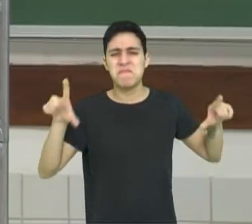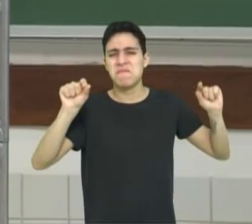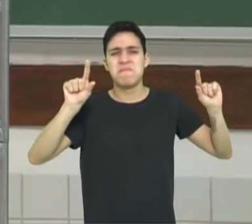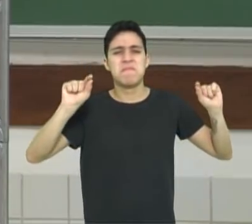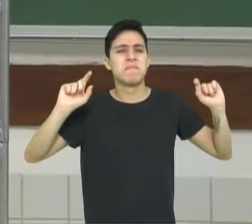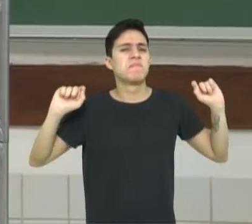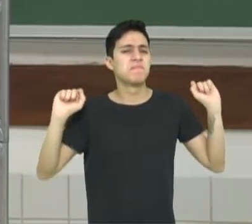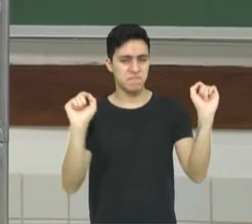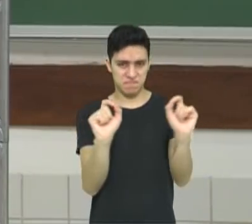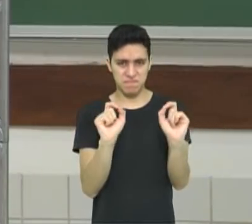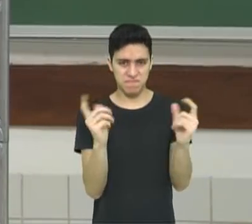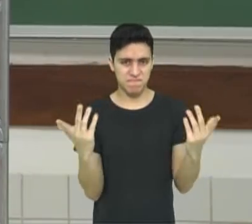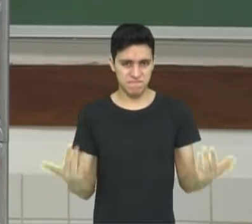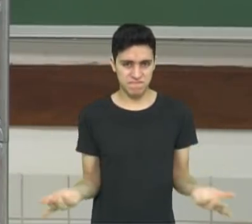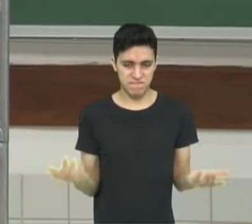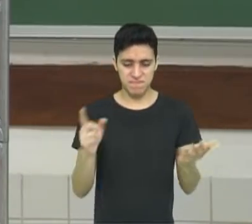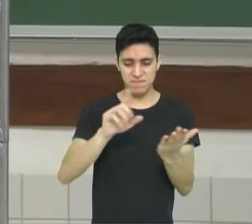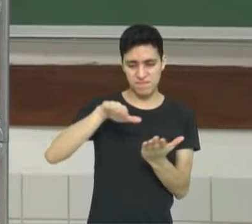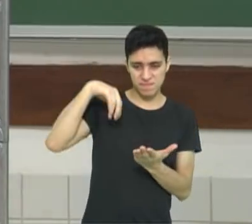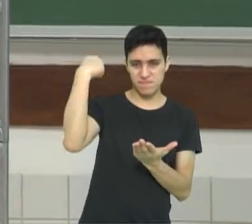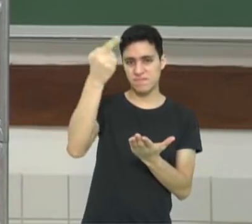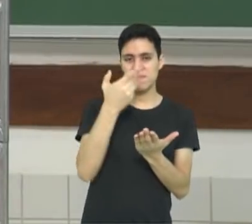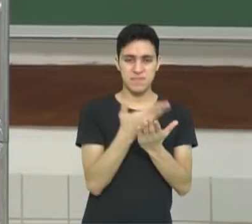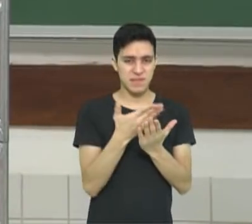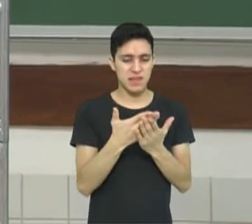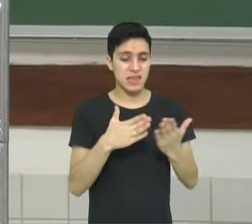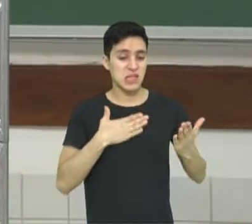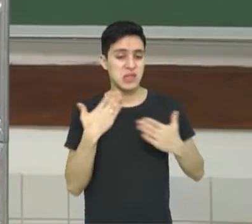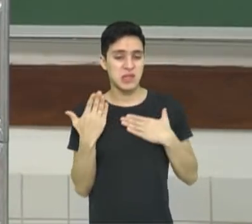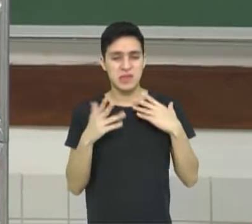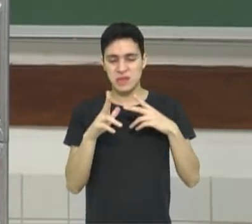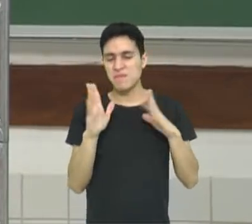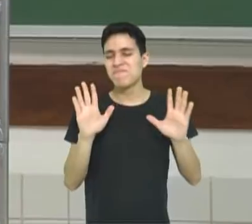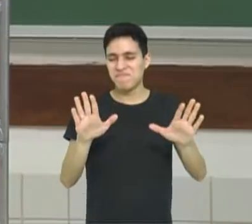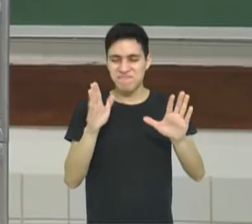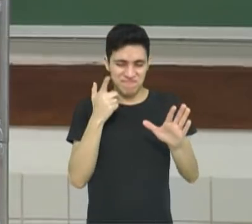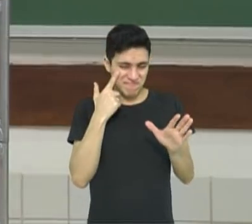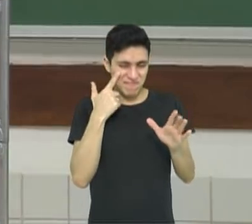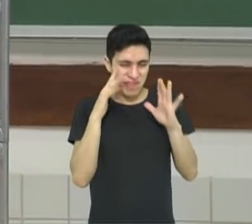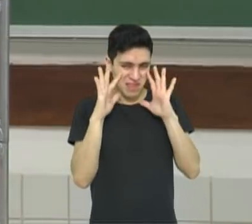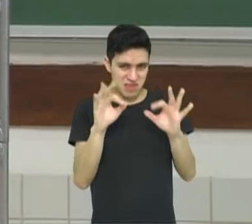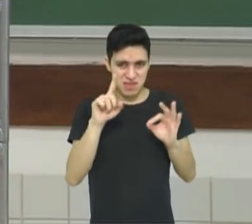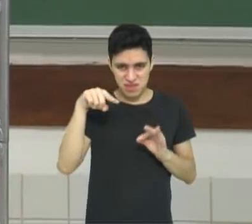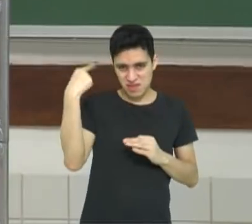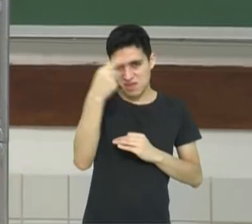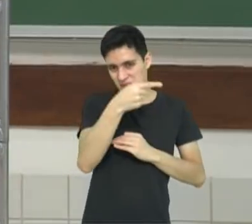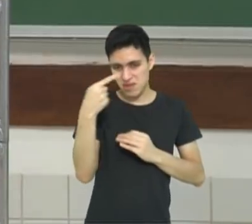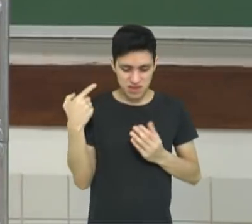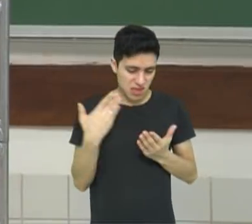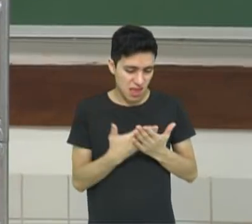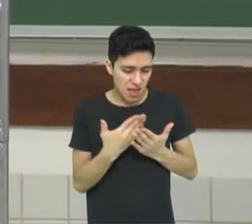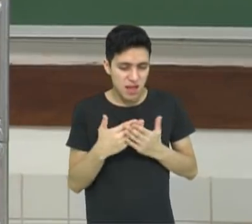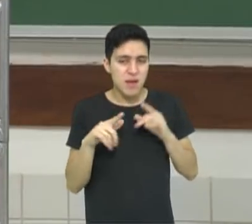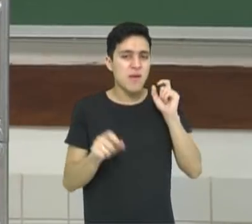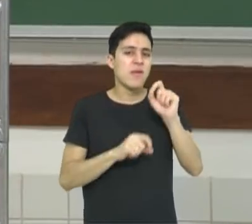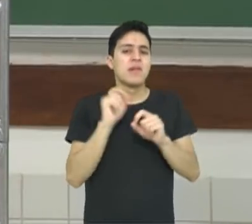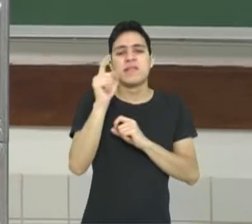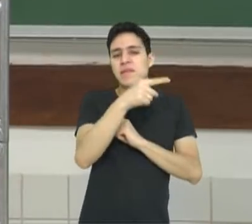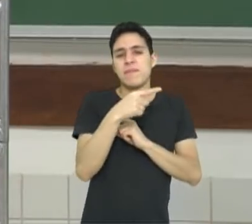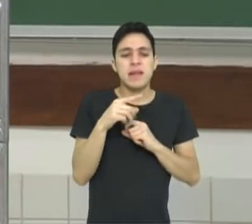fazer? Na próxima aula tem surpresa! Presta atenção! Semana que vem teremos Semana